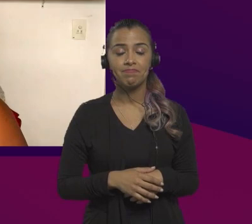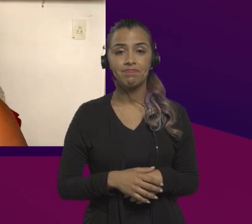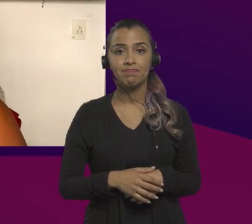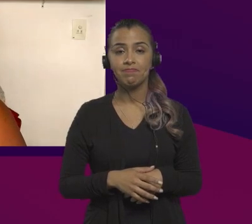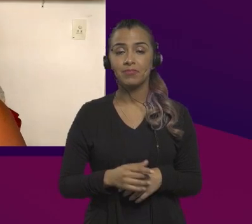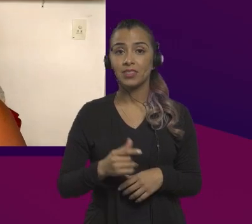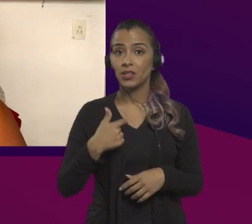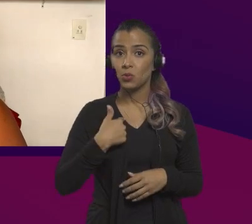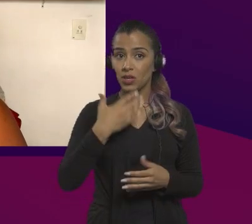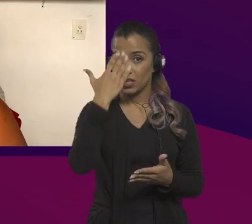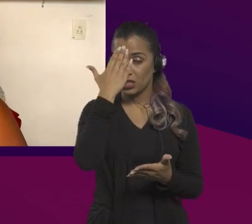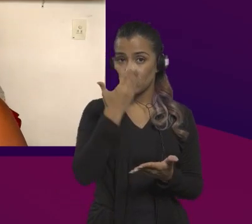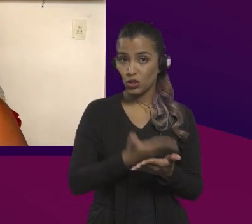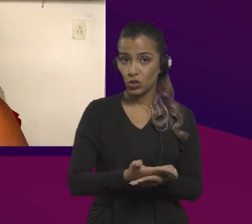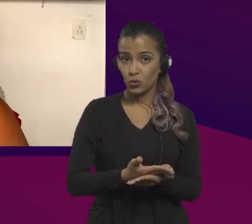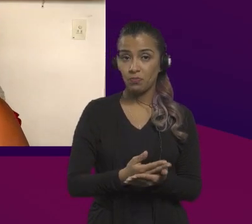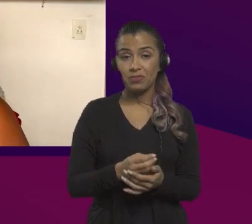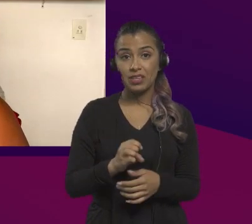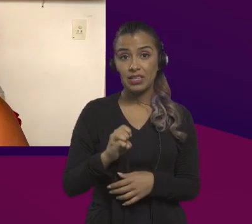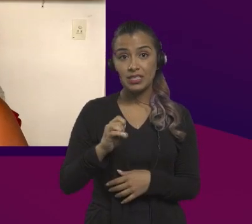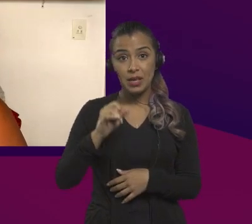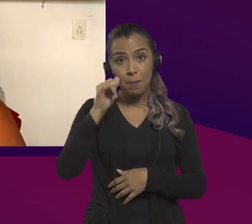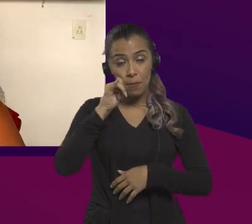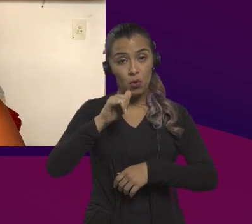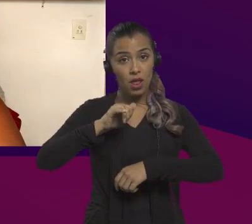gorda ser respeitada,